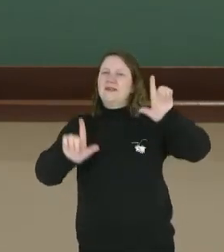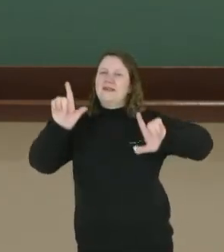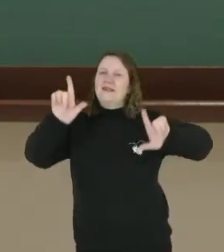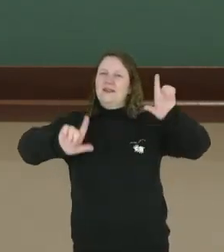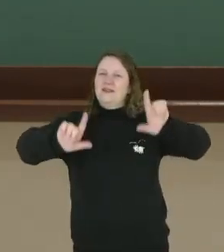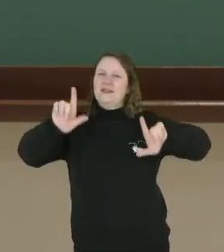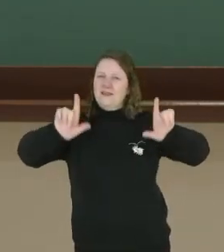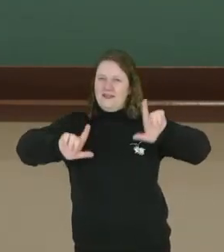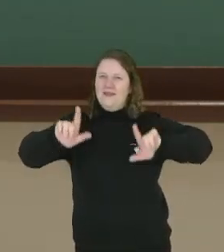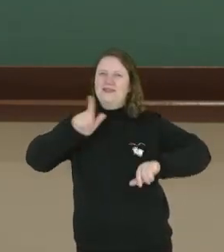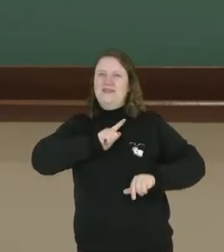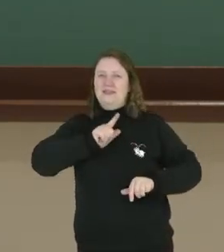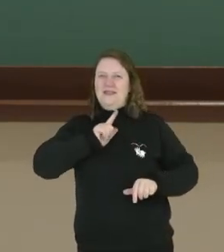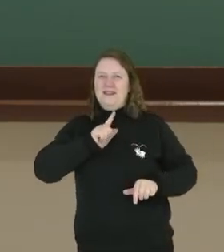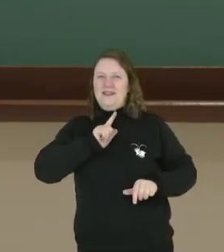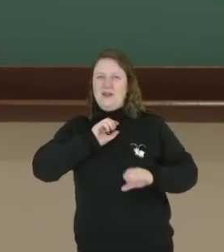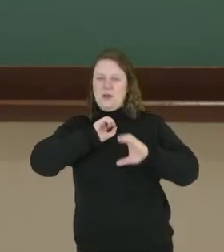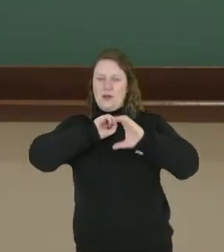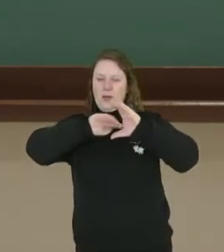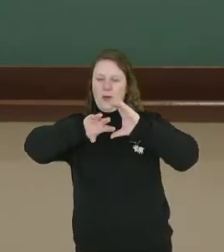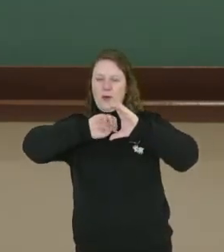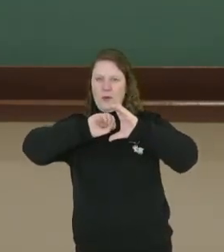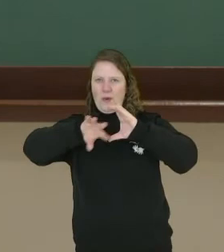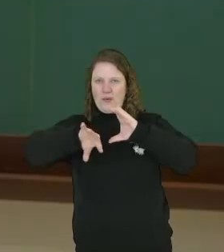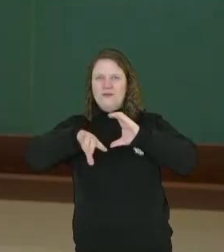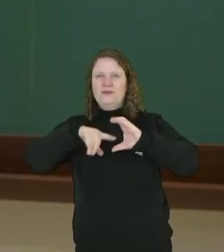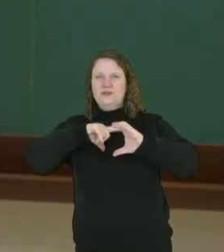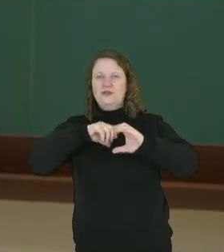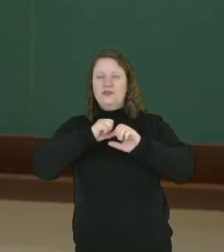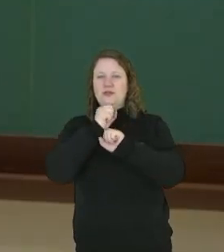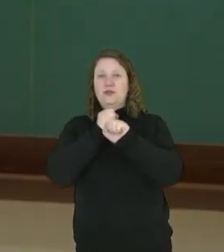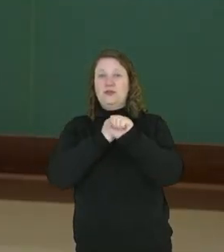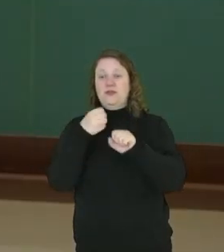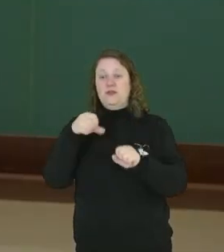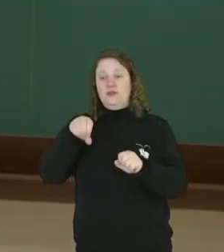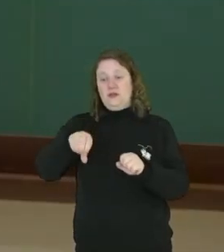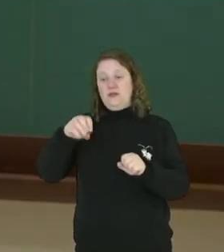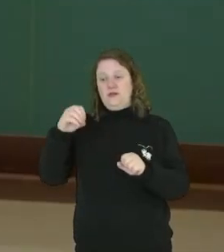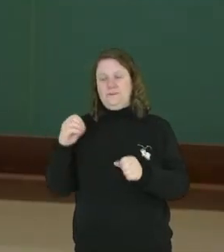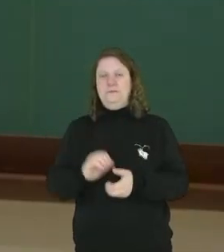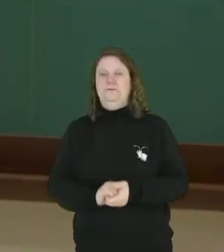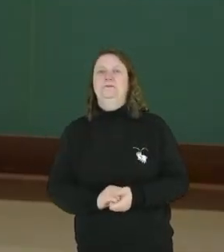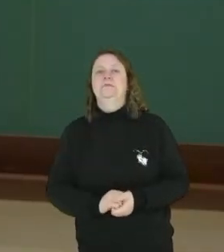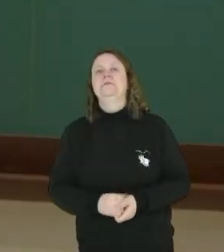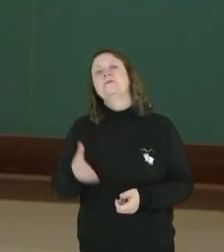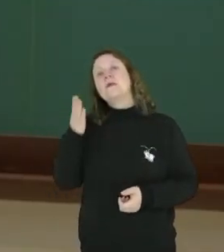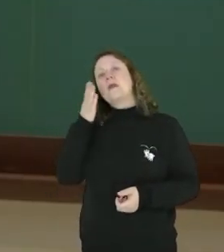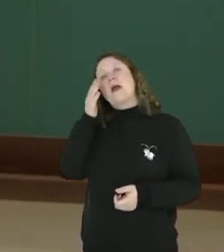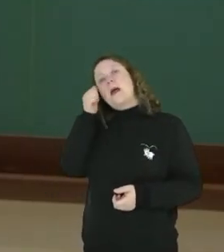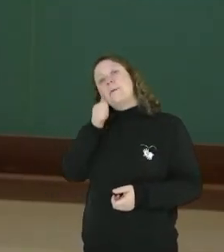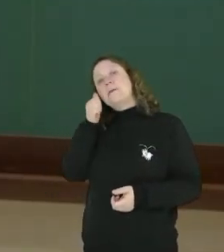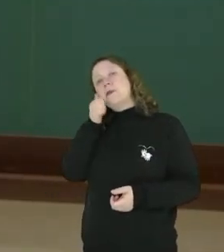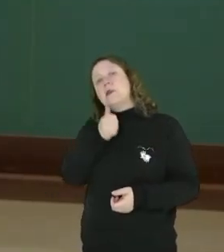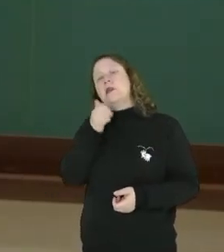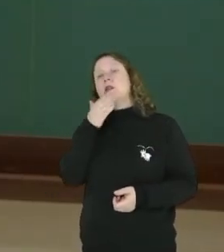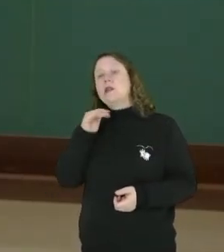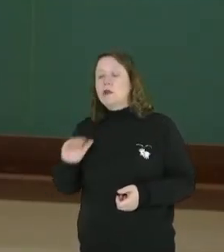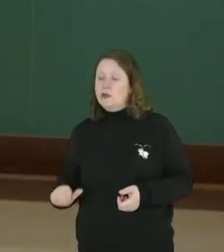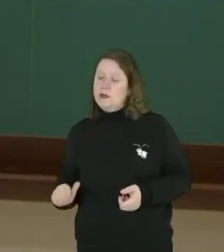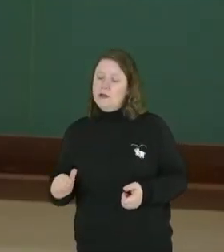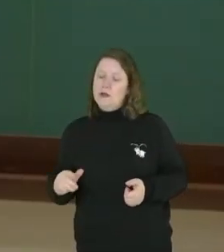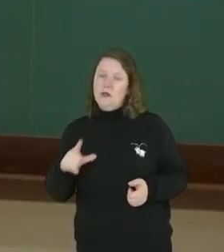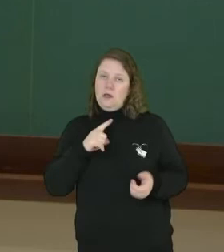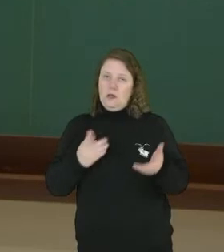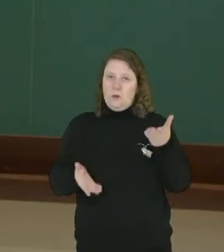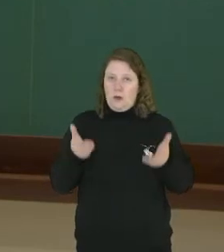nos programas da década de 90 ali. Bem, então essa menininha, no caso, ela tem uma massa de 30 quilos, uma velocidade de